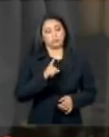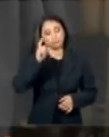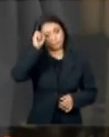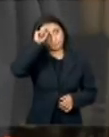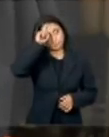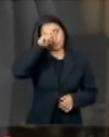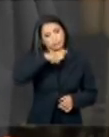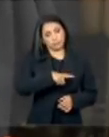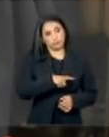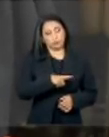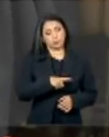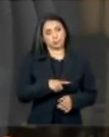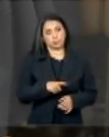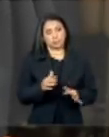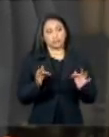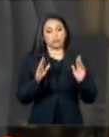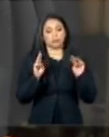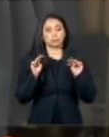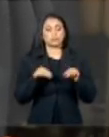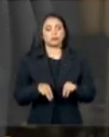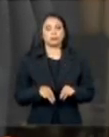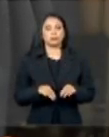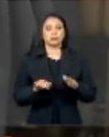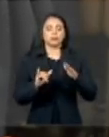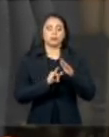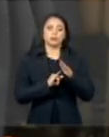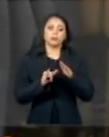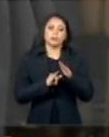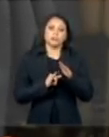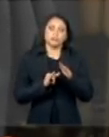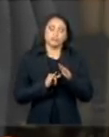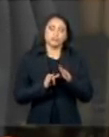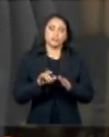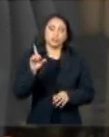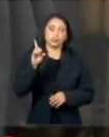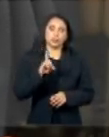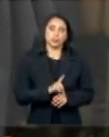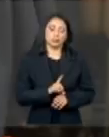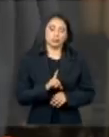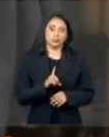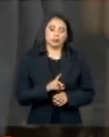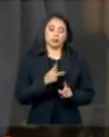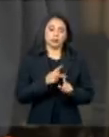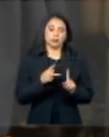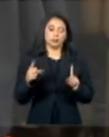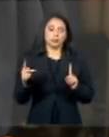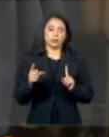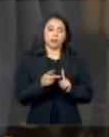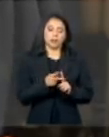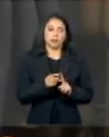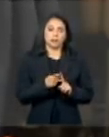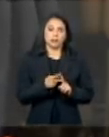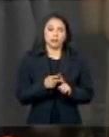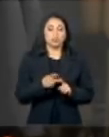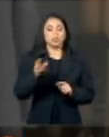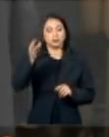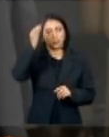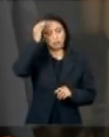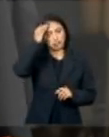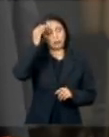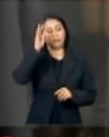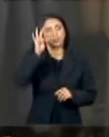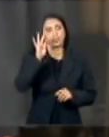por fim é o instituto nacional de direito previdenciário brasileiro considera que o tc o sim tem sua